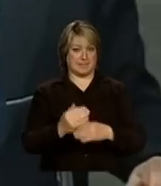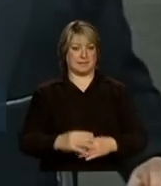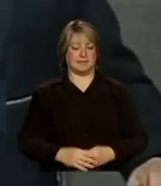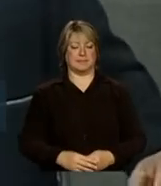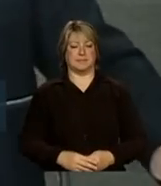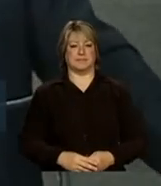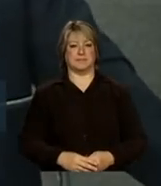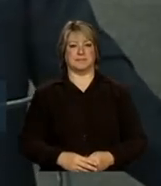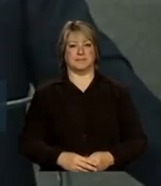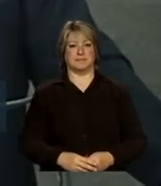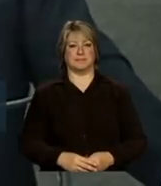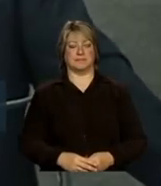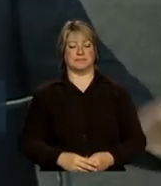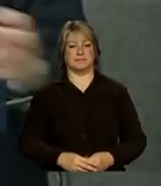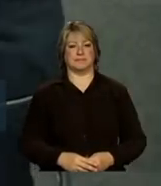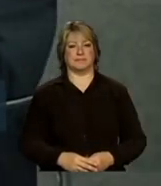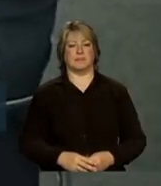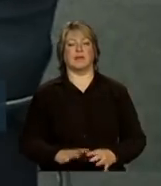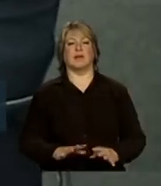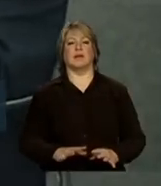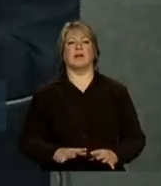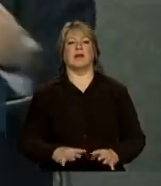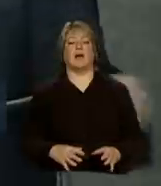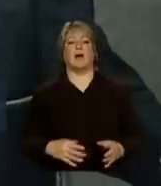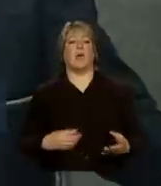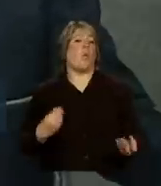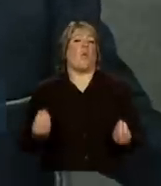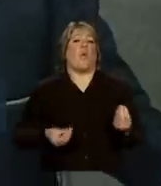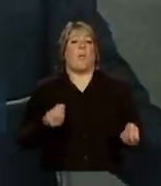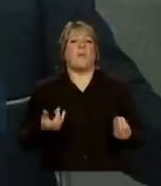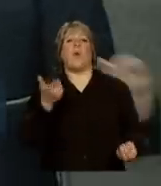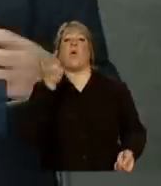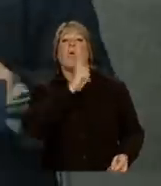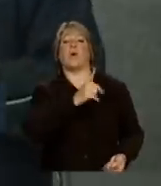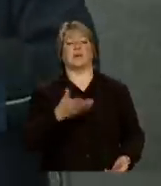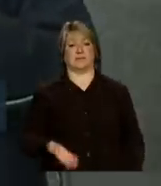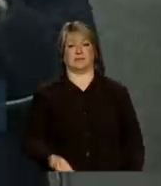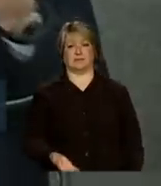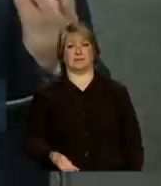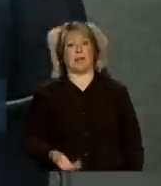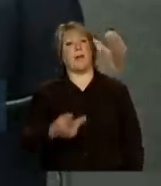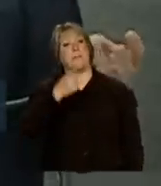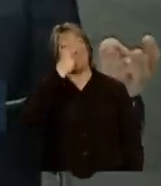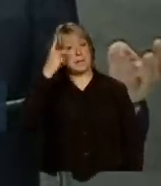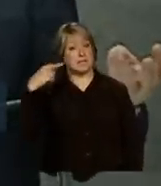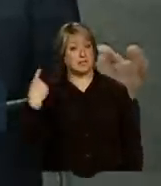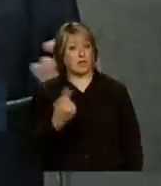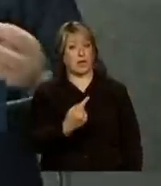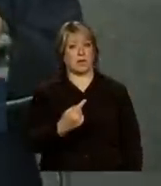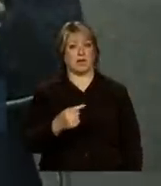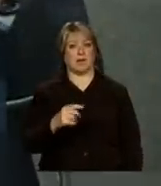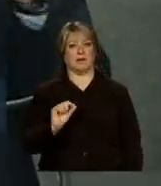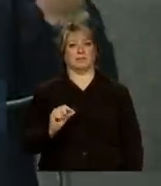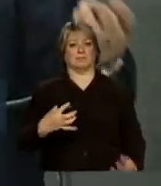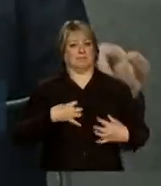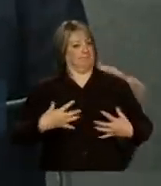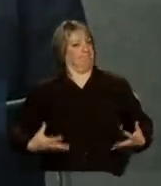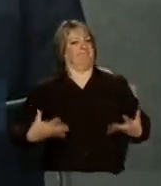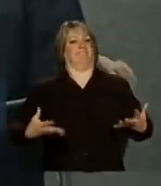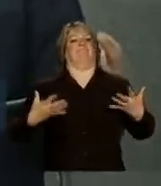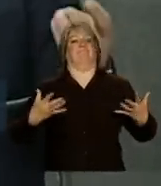an agora como é que se consegue isso né são pessoas altamente madas